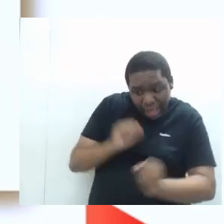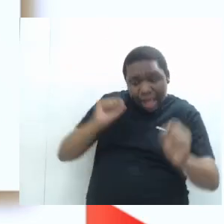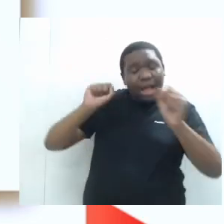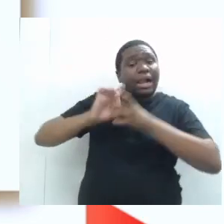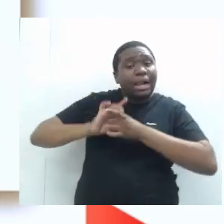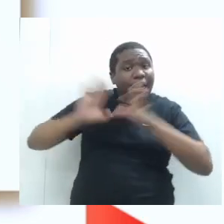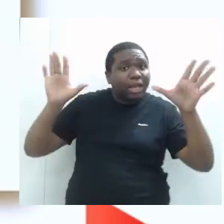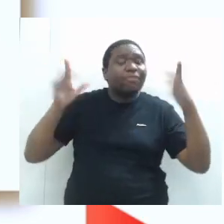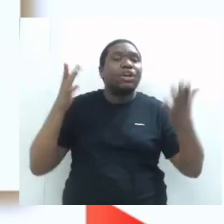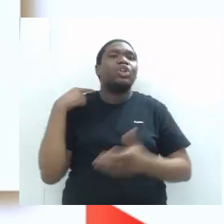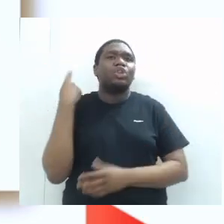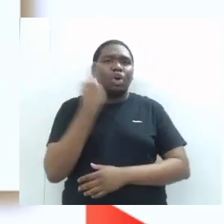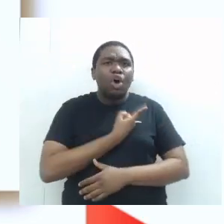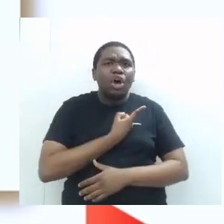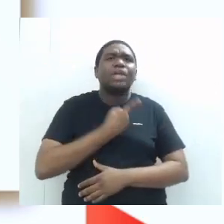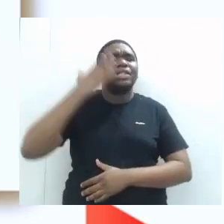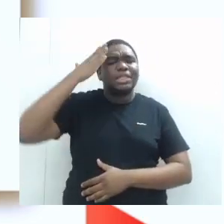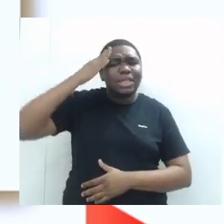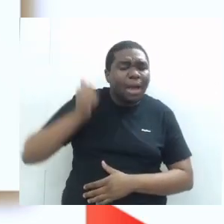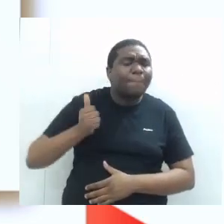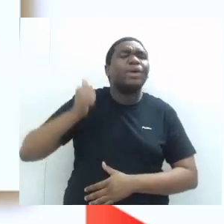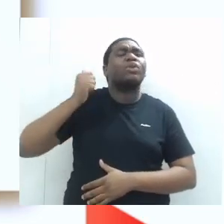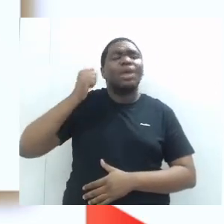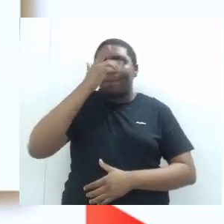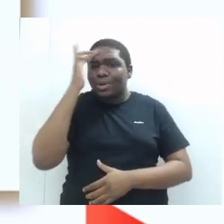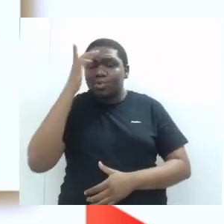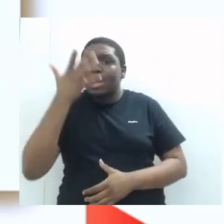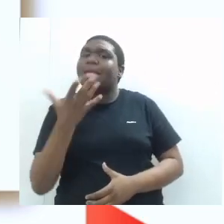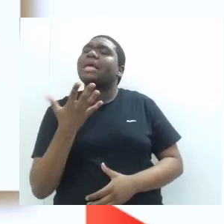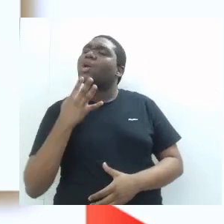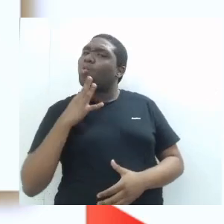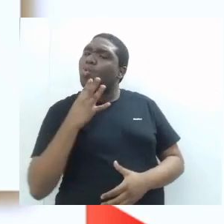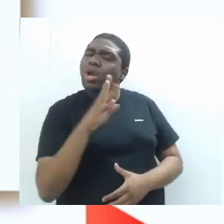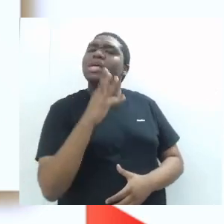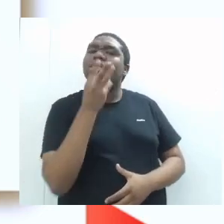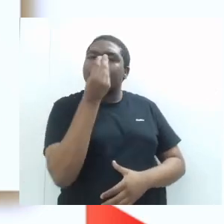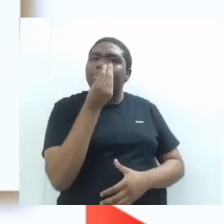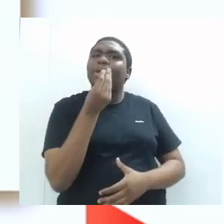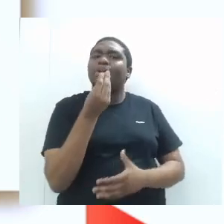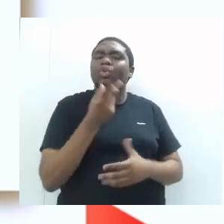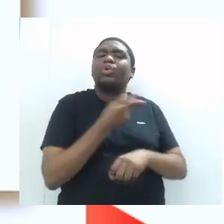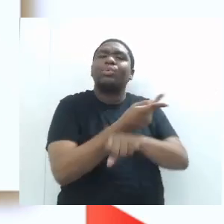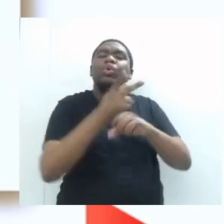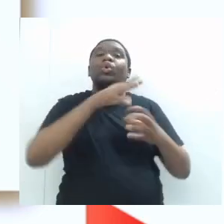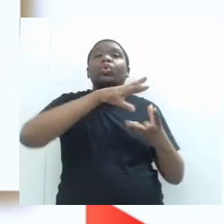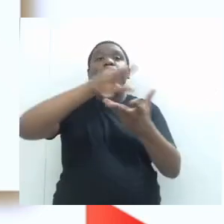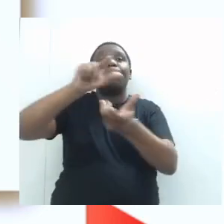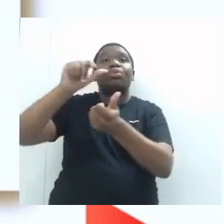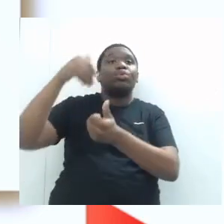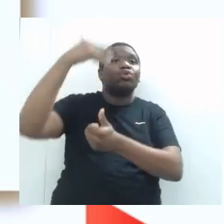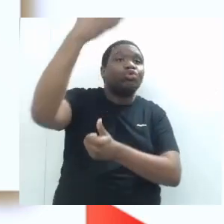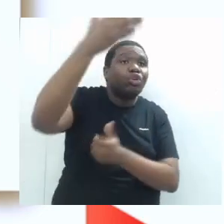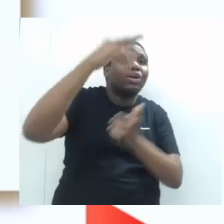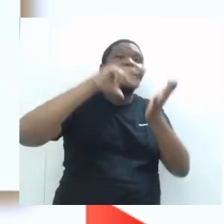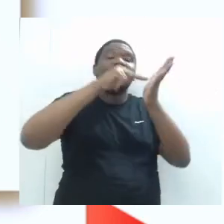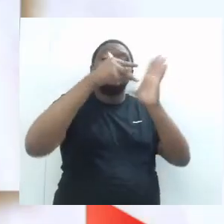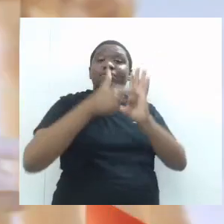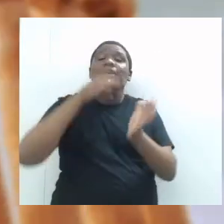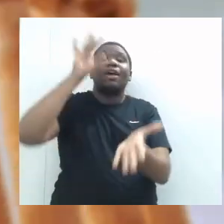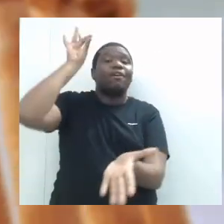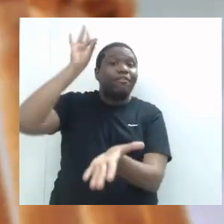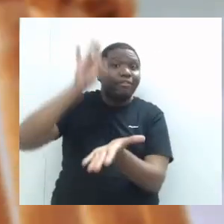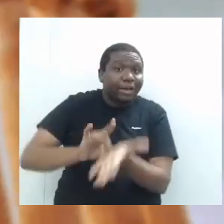nós, o amor, a sabedoria, aquele que busca o conhecimento. O que é o mundo fora da caverna? A realidade.